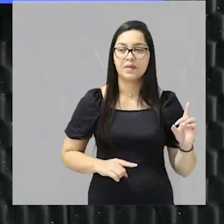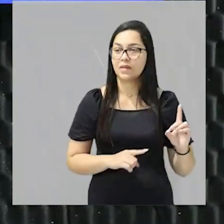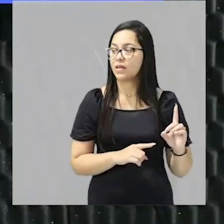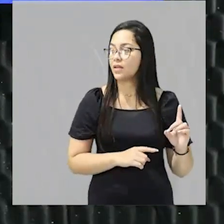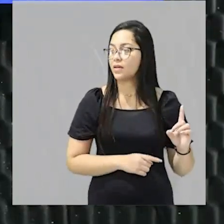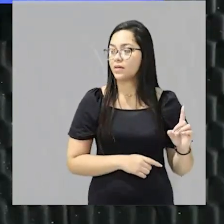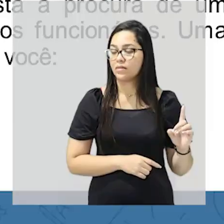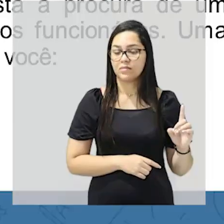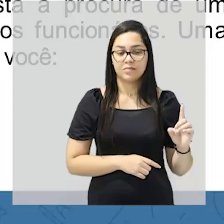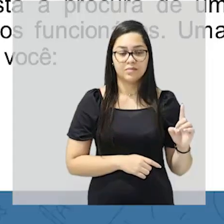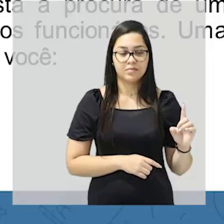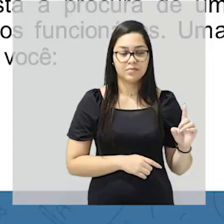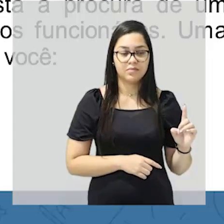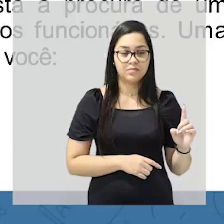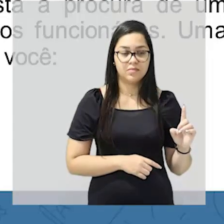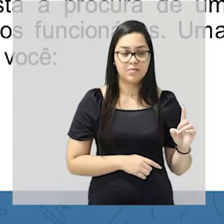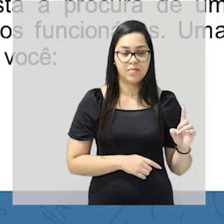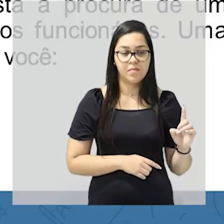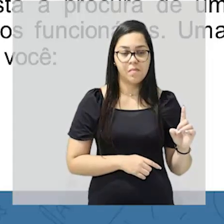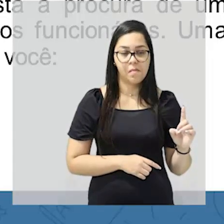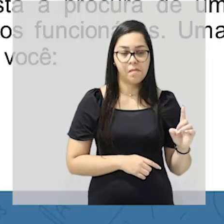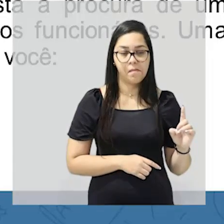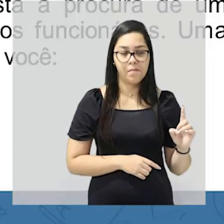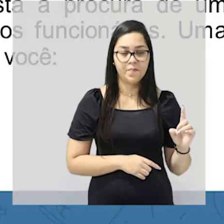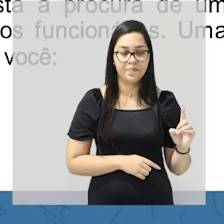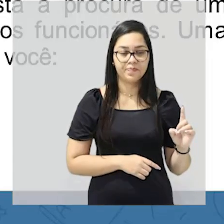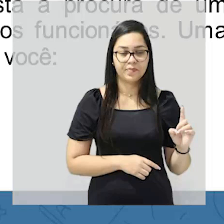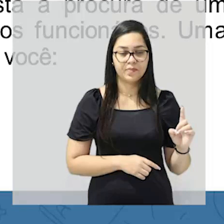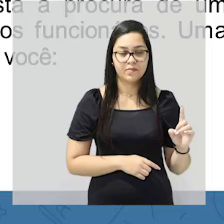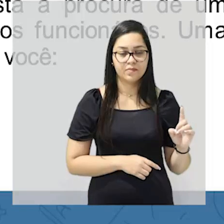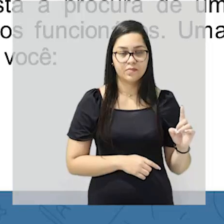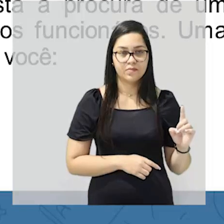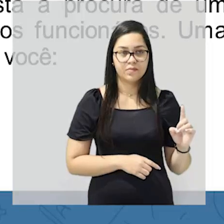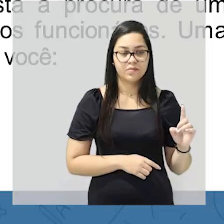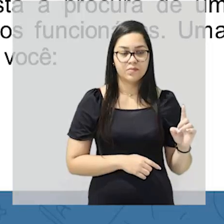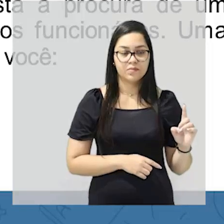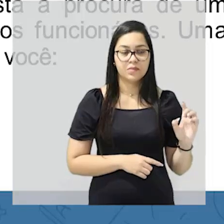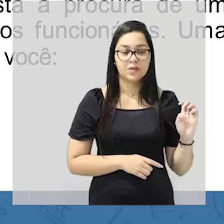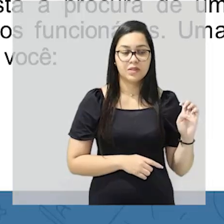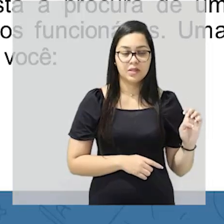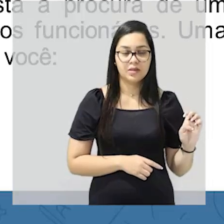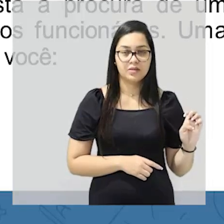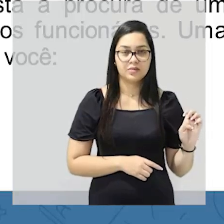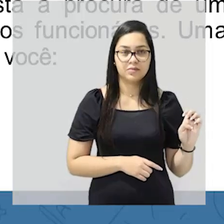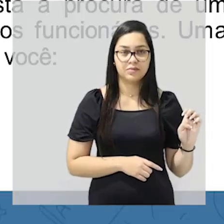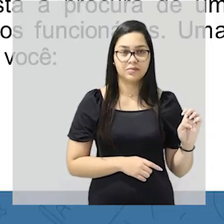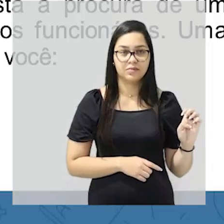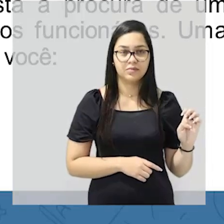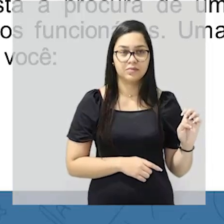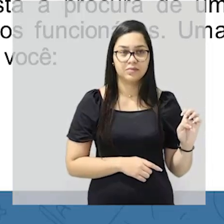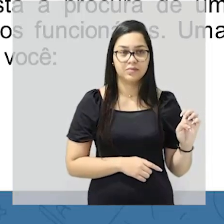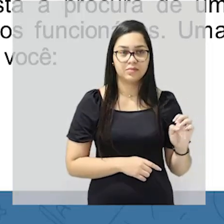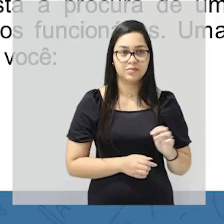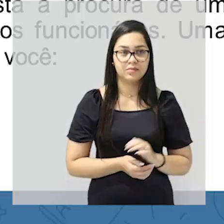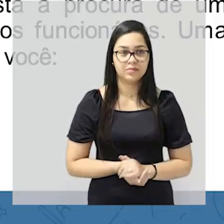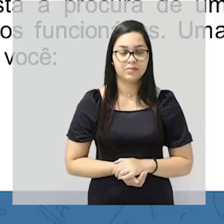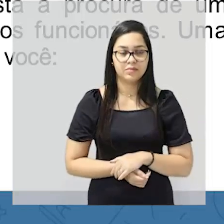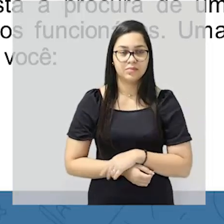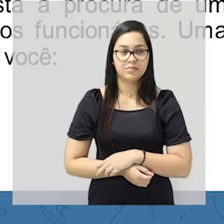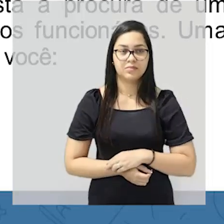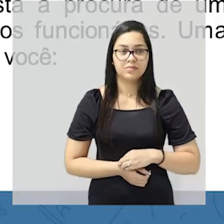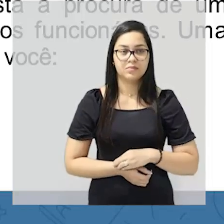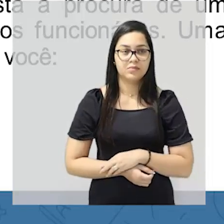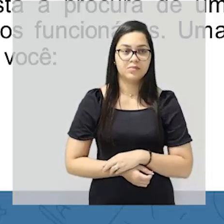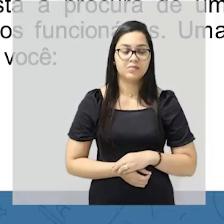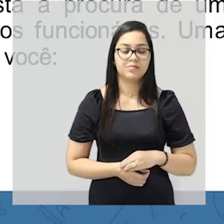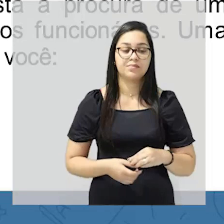A. Você, redigindo essa carta, fará uso da linguagem metafórica, ou seja, uso de metáforas.